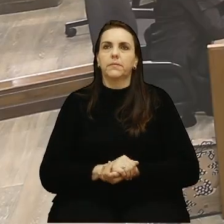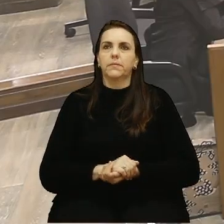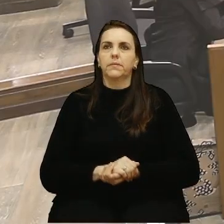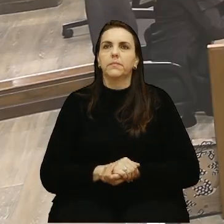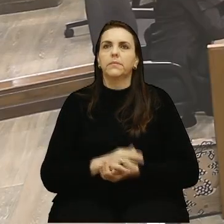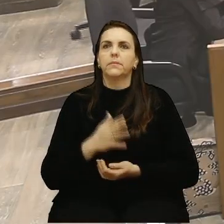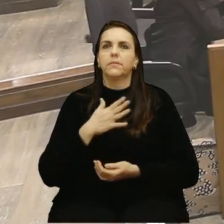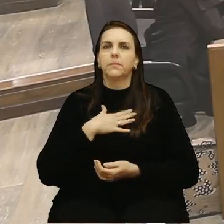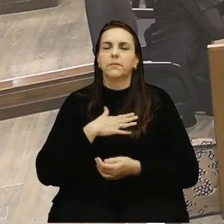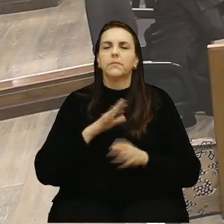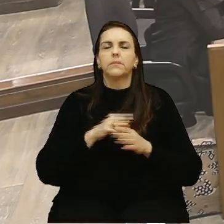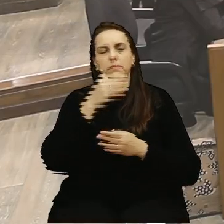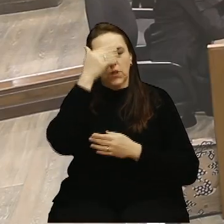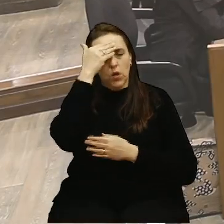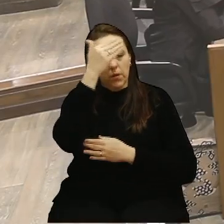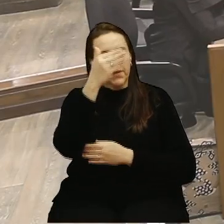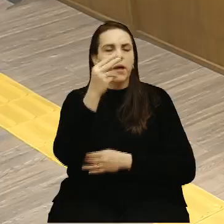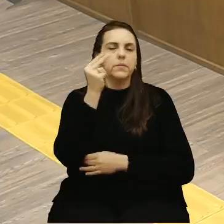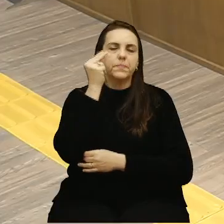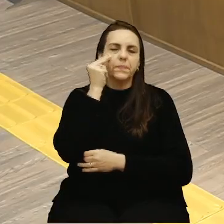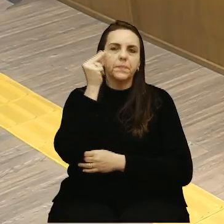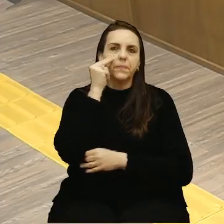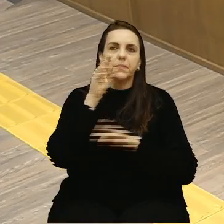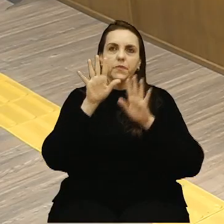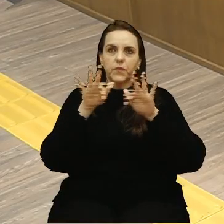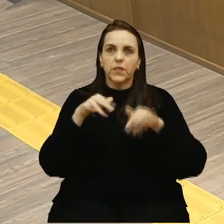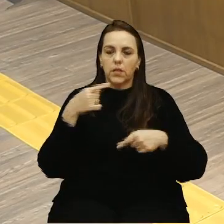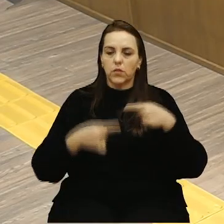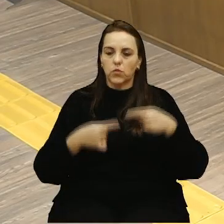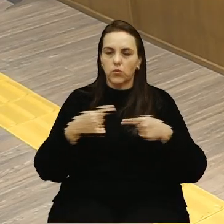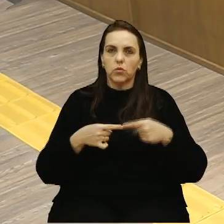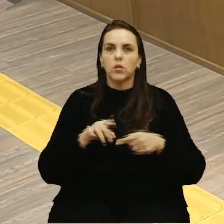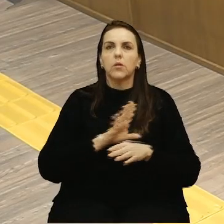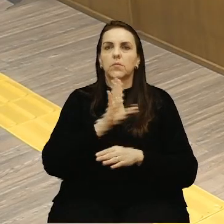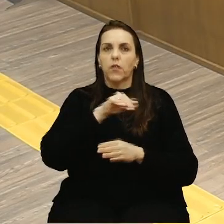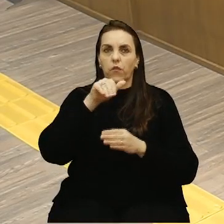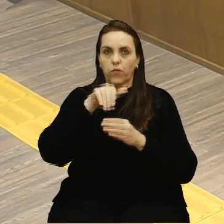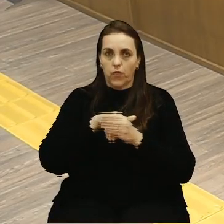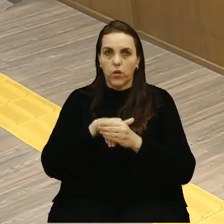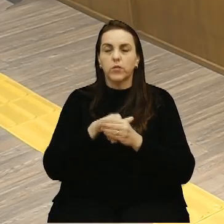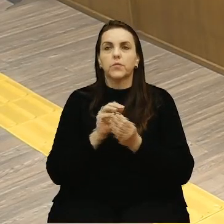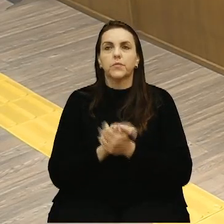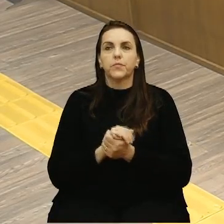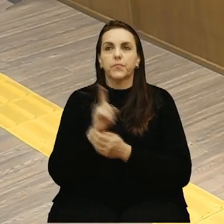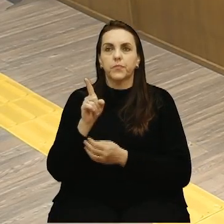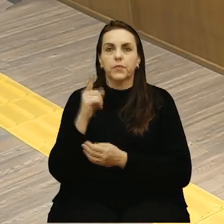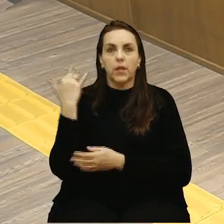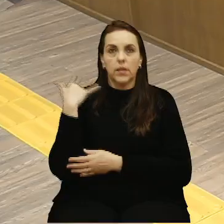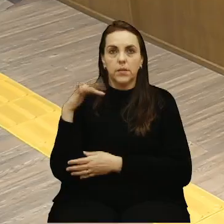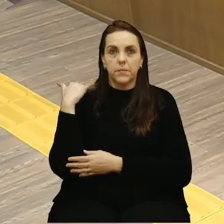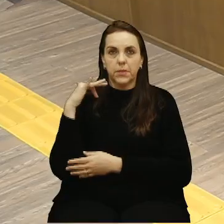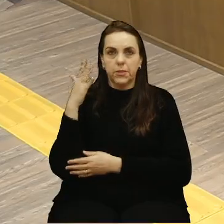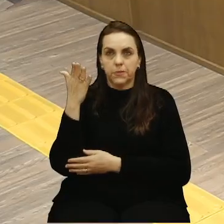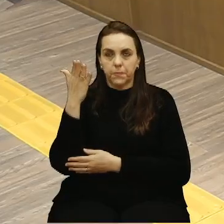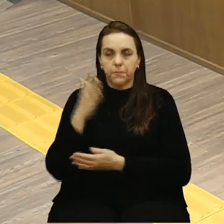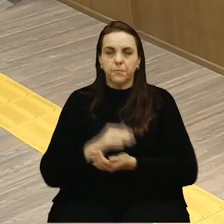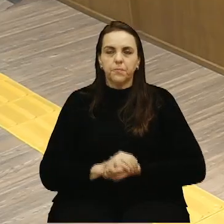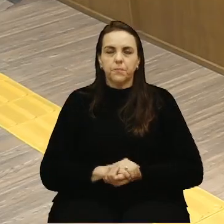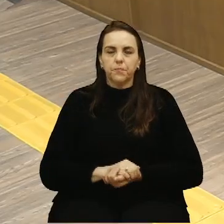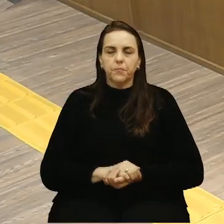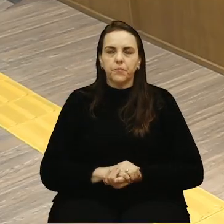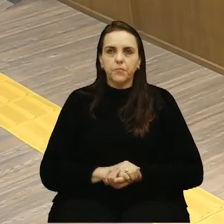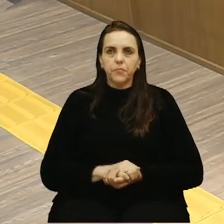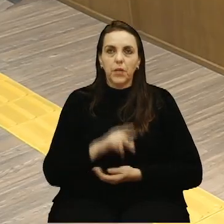Encerrada a discussão, em votação... Para declarar o voto, senhor presidente. Para declarar voto, vereadora Andressa Marques.